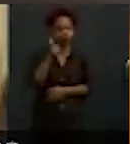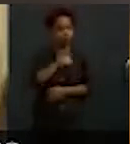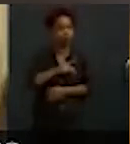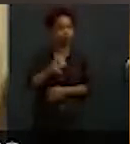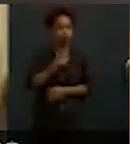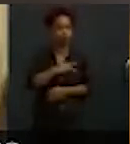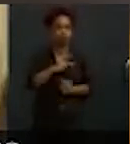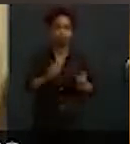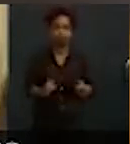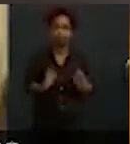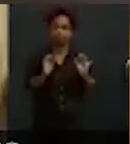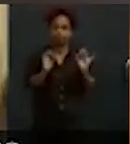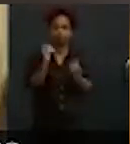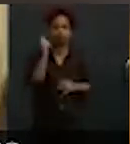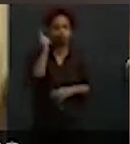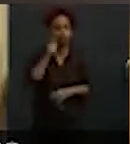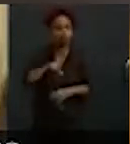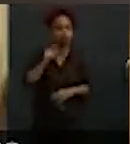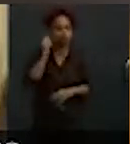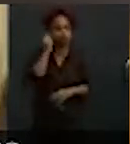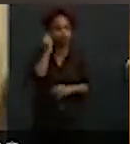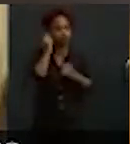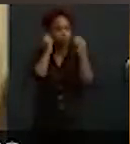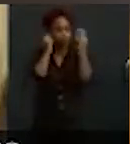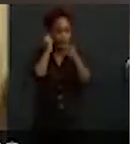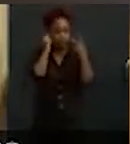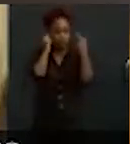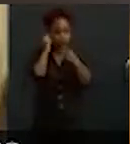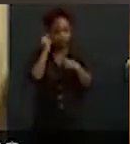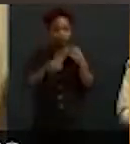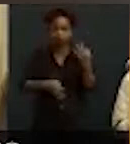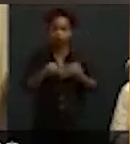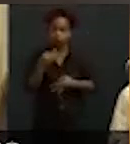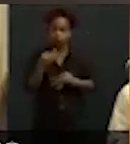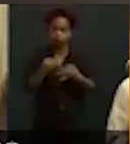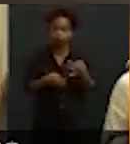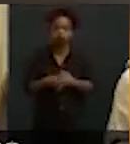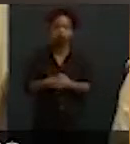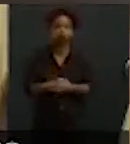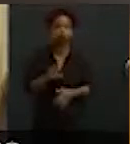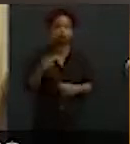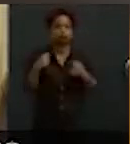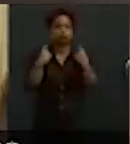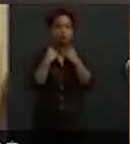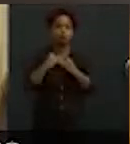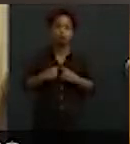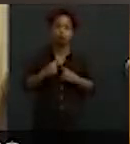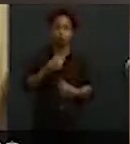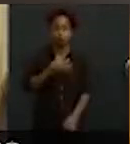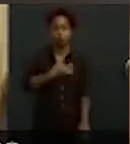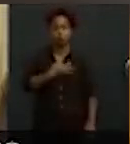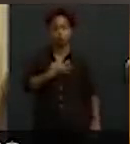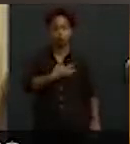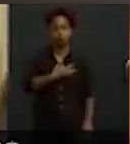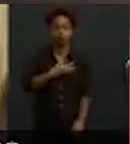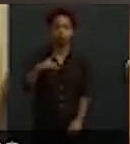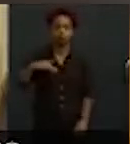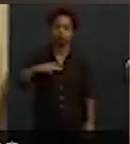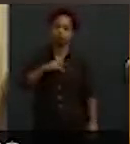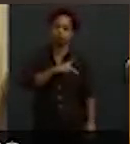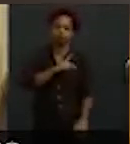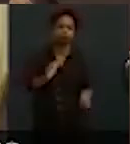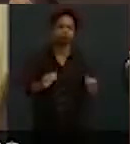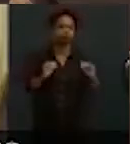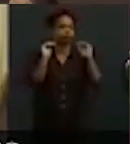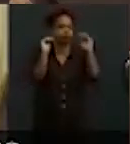órgão especial do Colégio de Procuradores de Justiça. O Colar do Mérito do Ministério Público é a maior